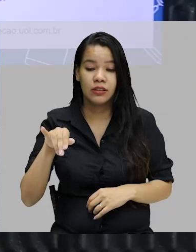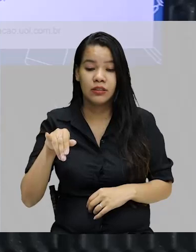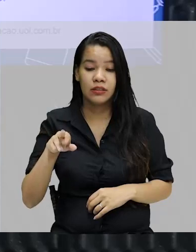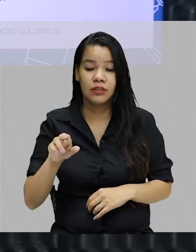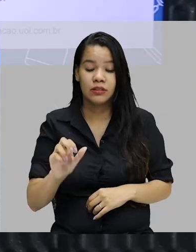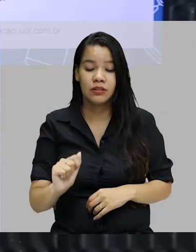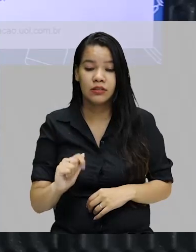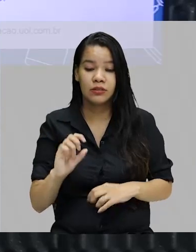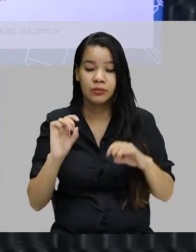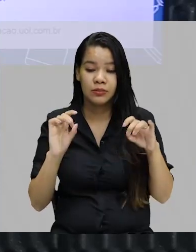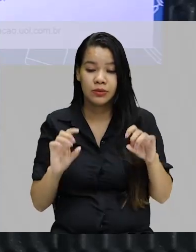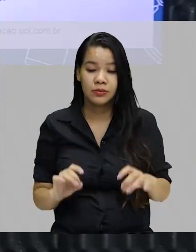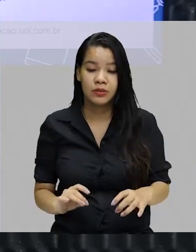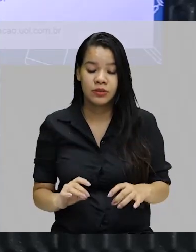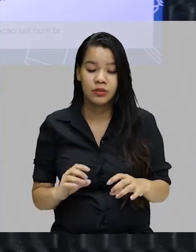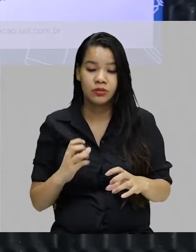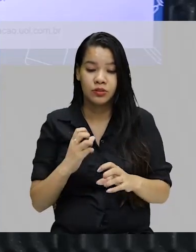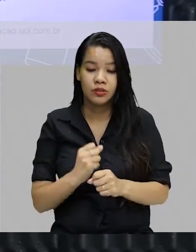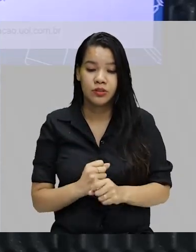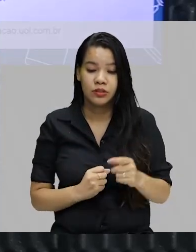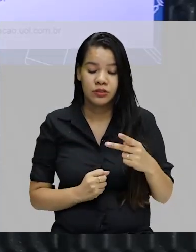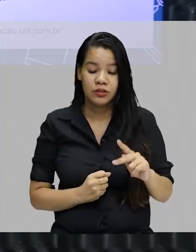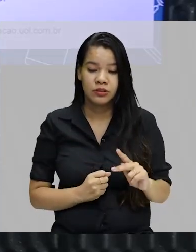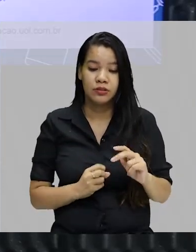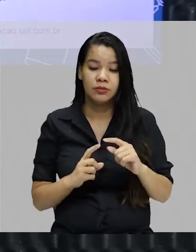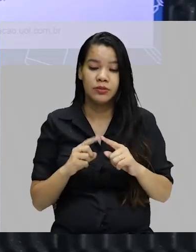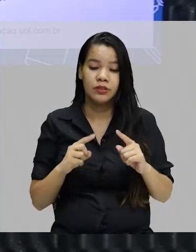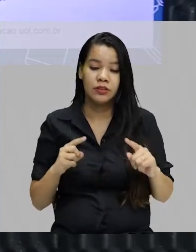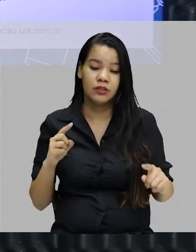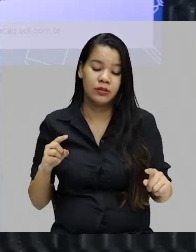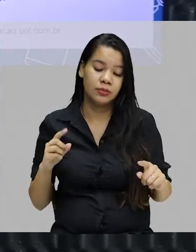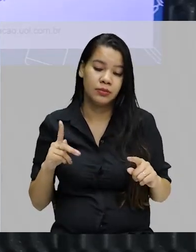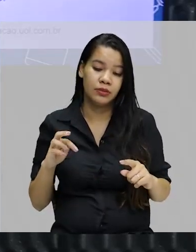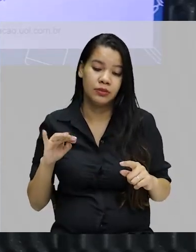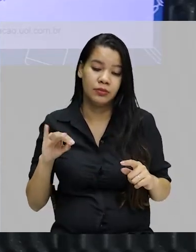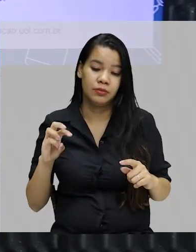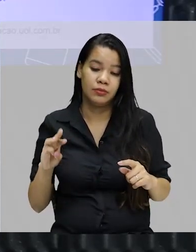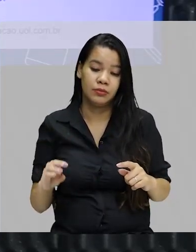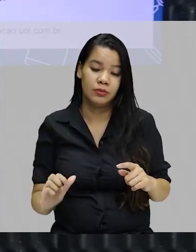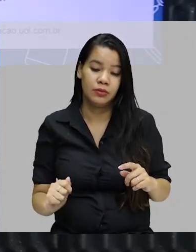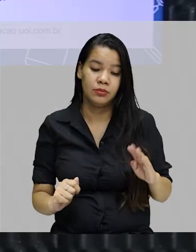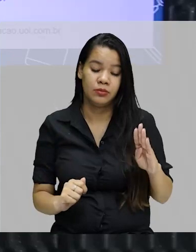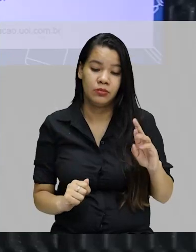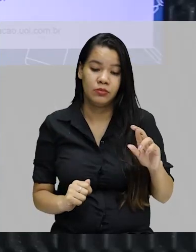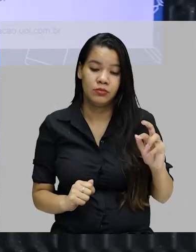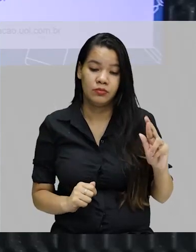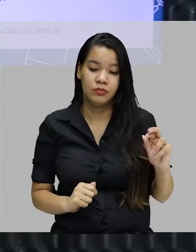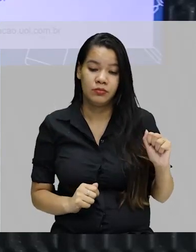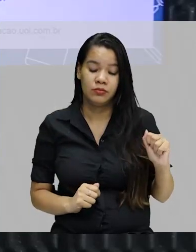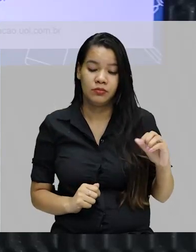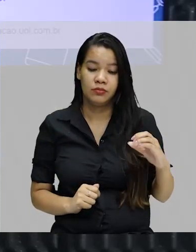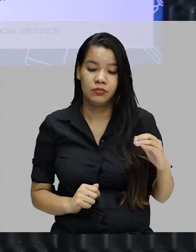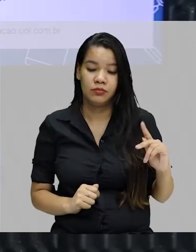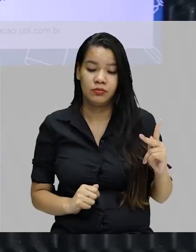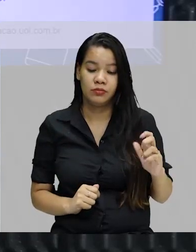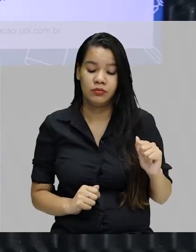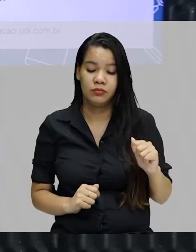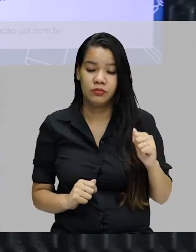principais fontes dessa matéria-prima, né, a borracha natural. Cada árvore